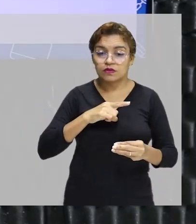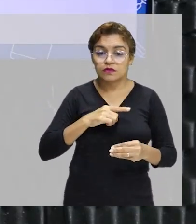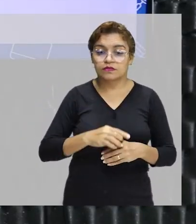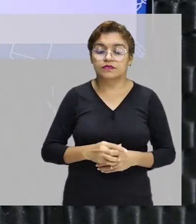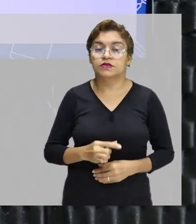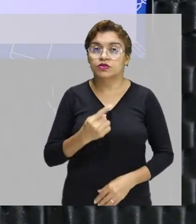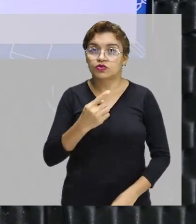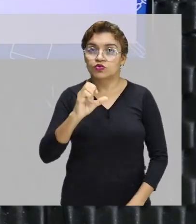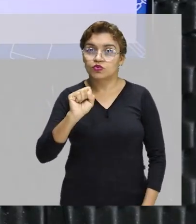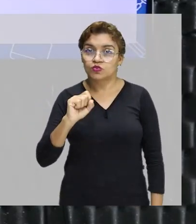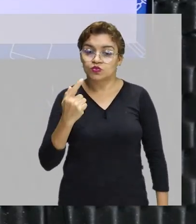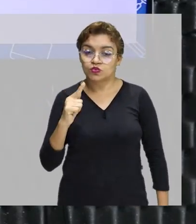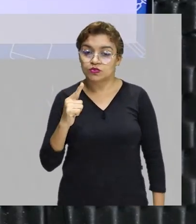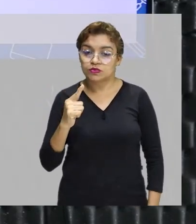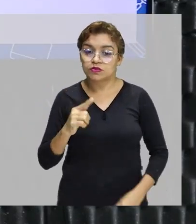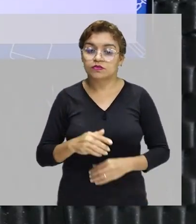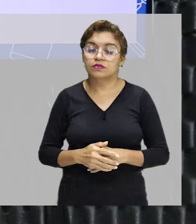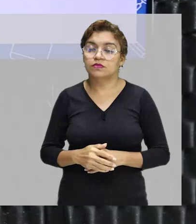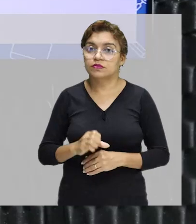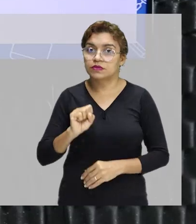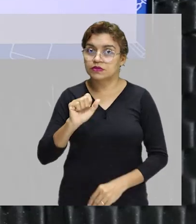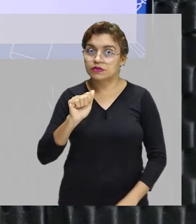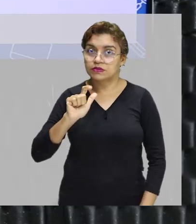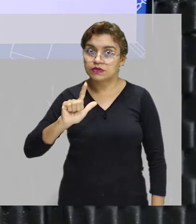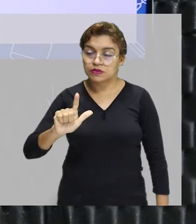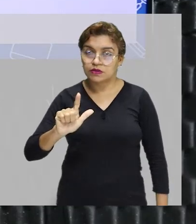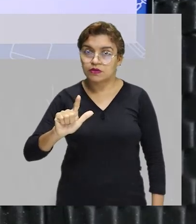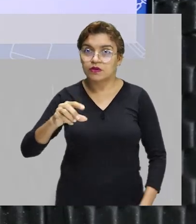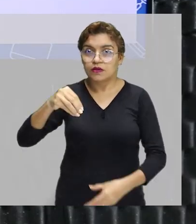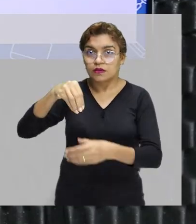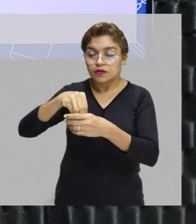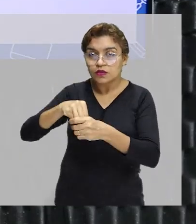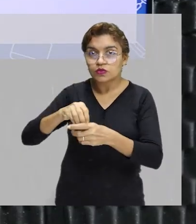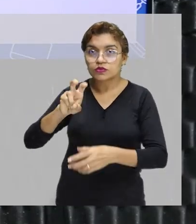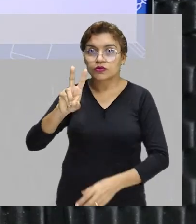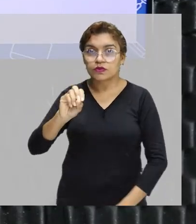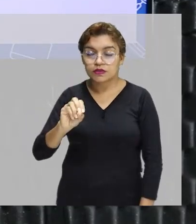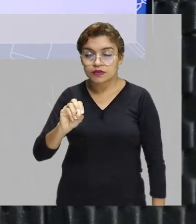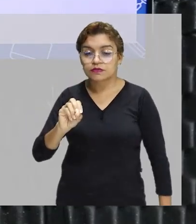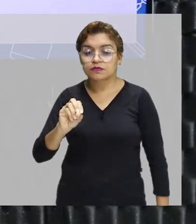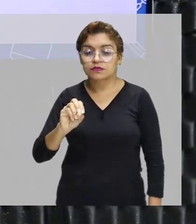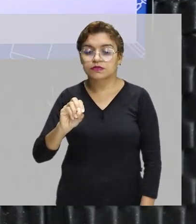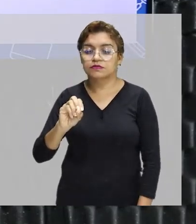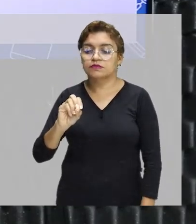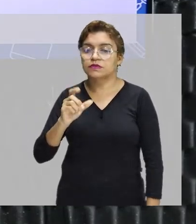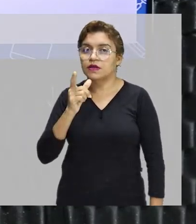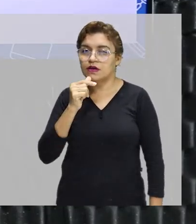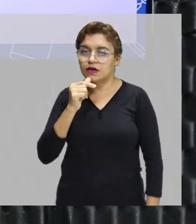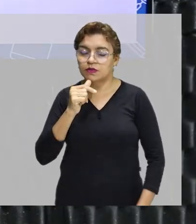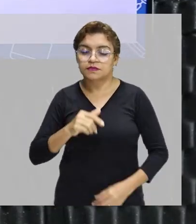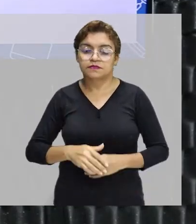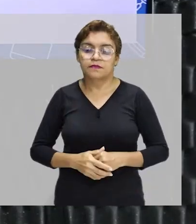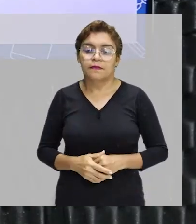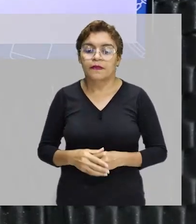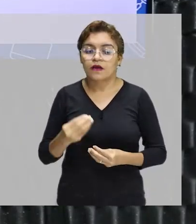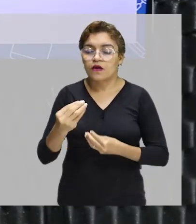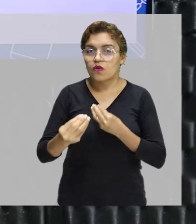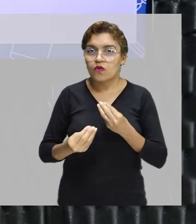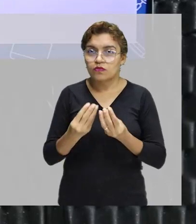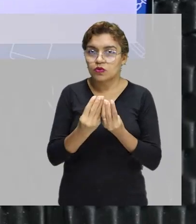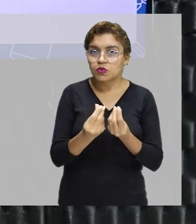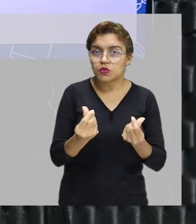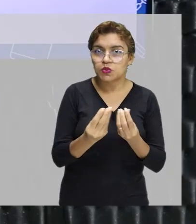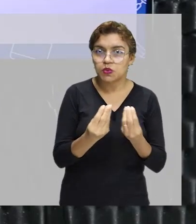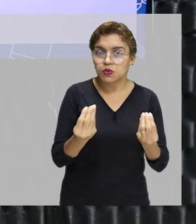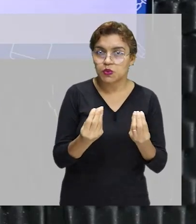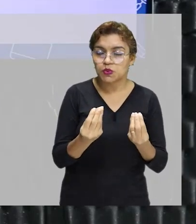tenho 18 gramas, né, do sal em 50 gramas de água. Então, eu quero saber, né, quanto que vai ficar dissolvido